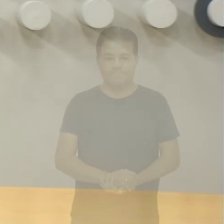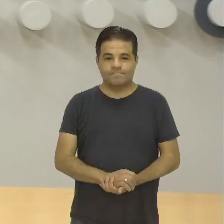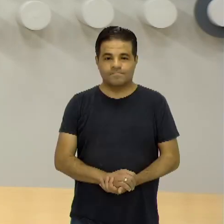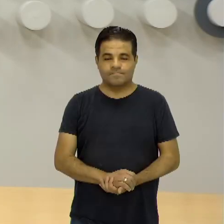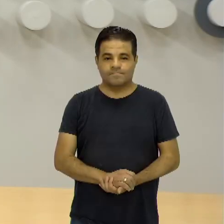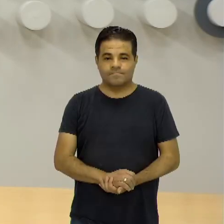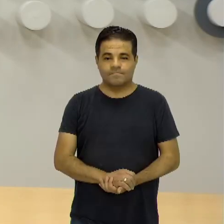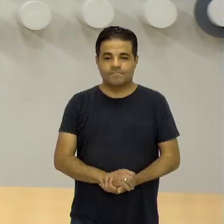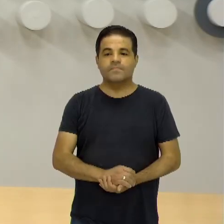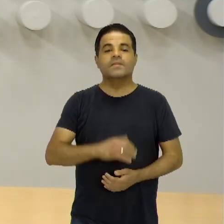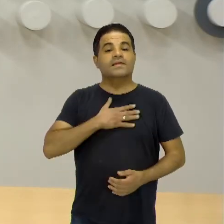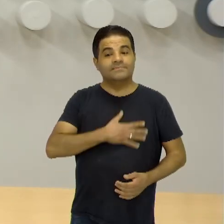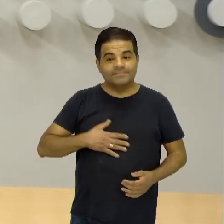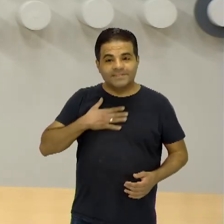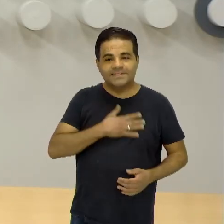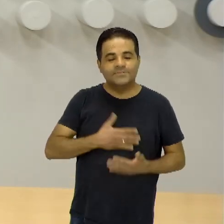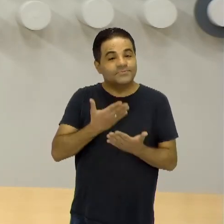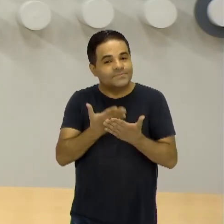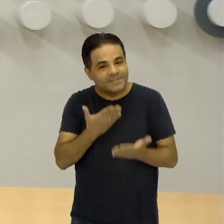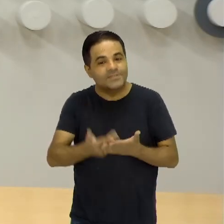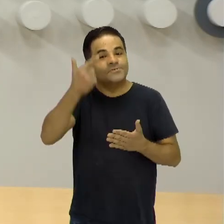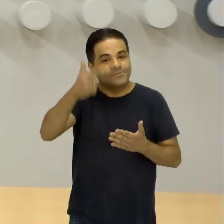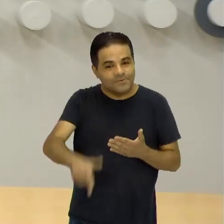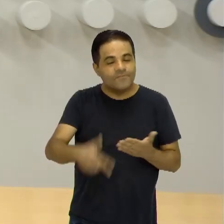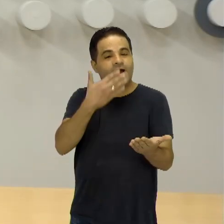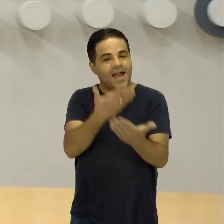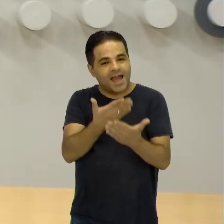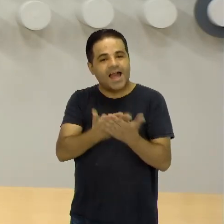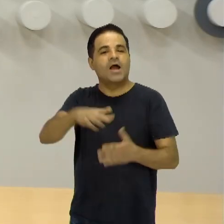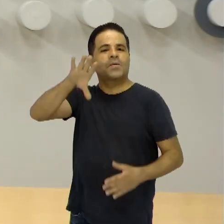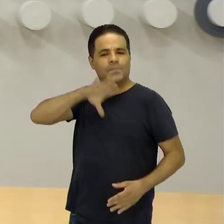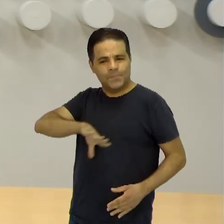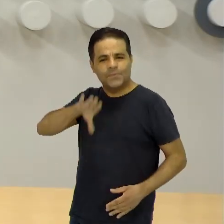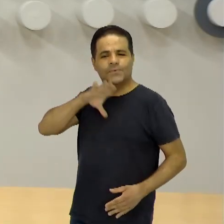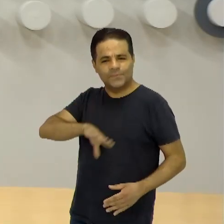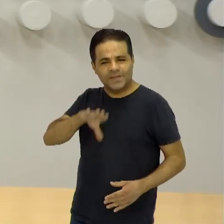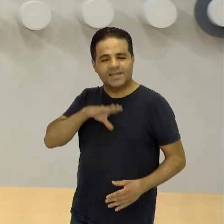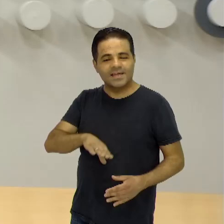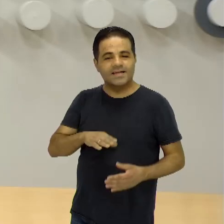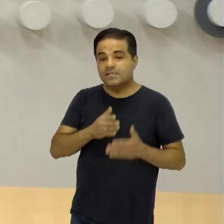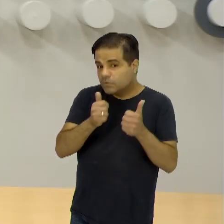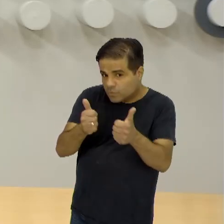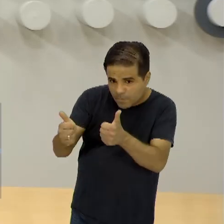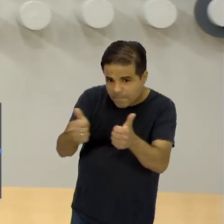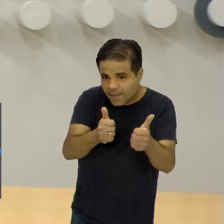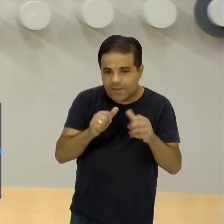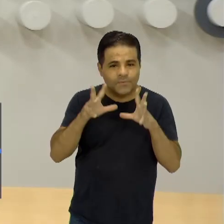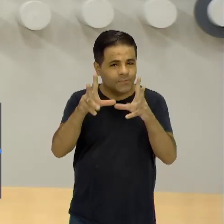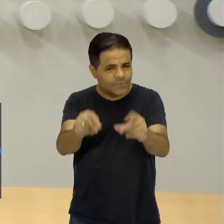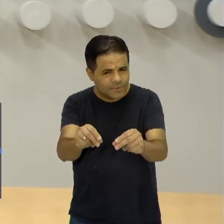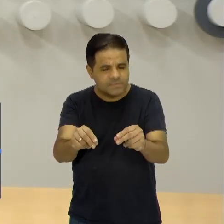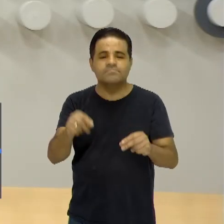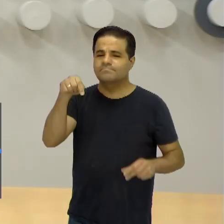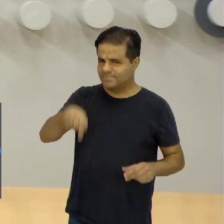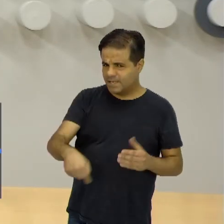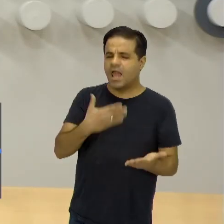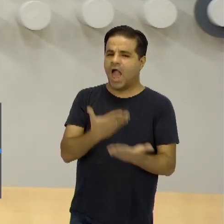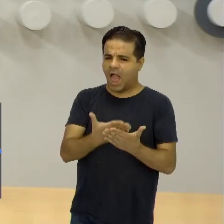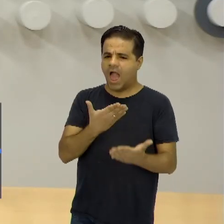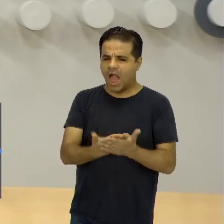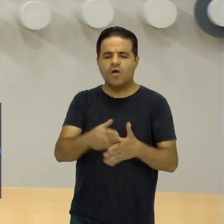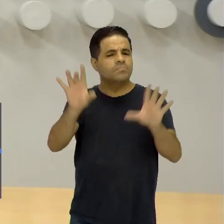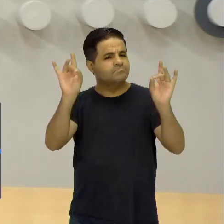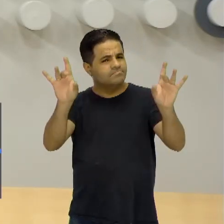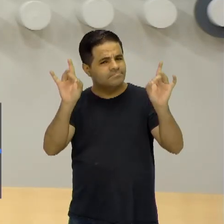queridíssimos estudantes, estamos aqui mais uma vez para mais uma aula de língua portuguesa. E aí, tudo bem com vocês? Esta é a aula especialíssima,